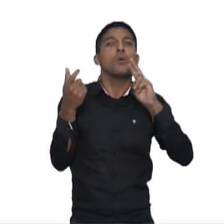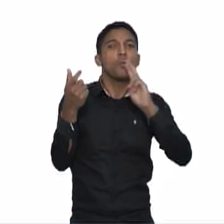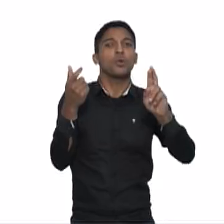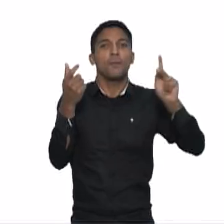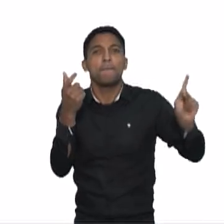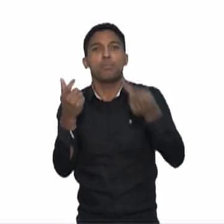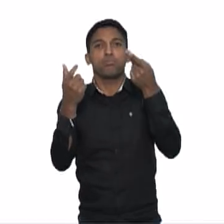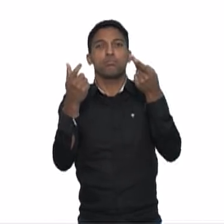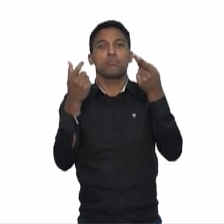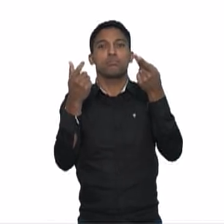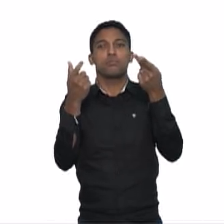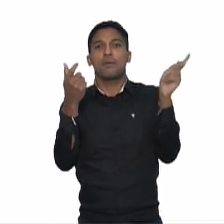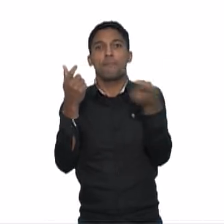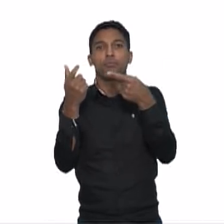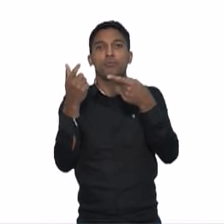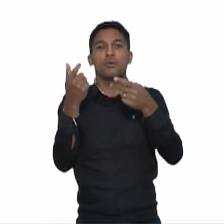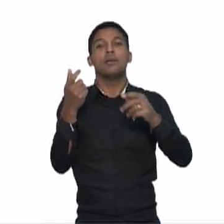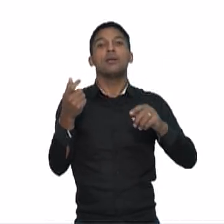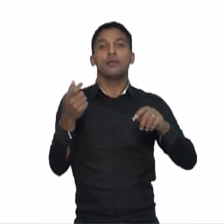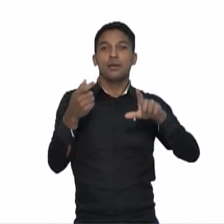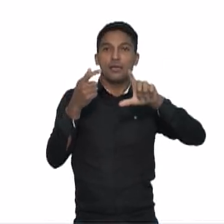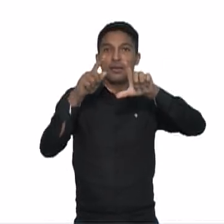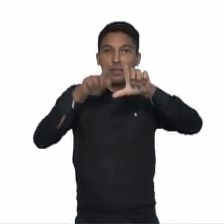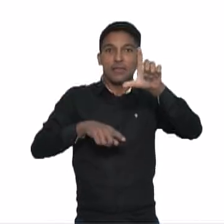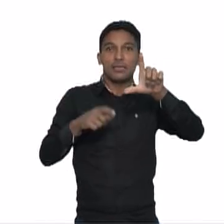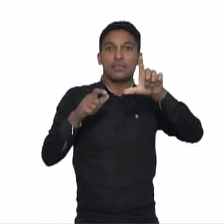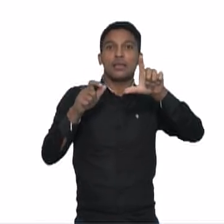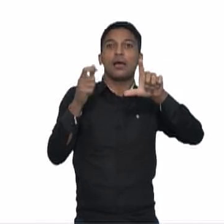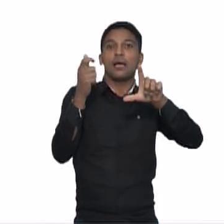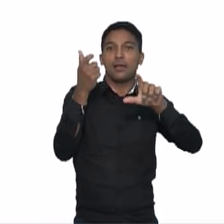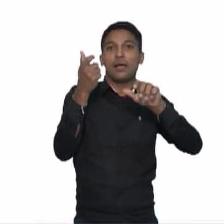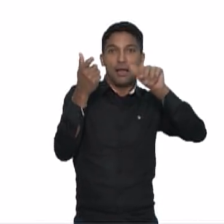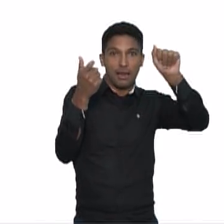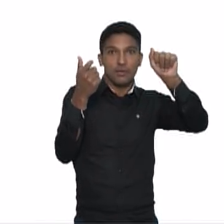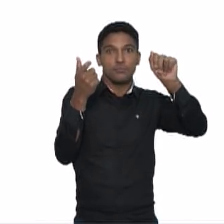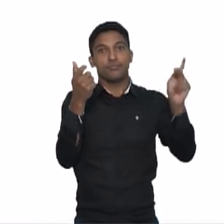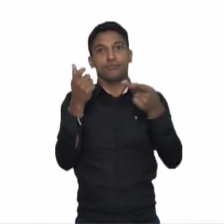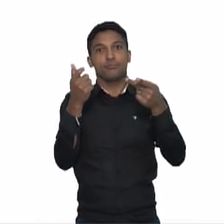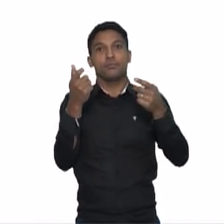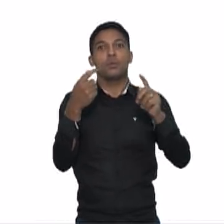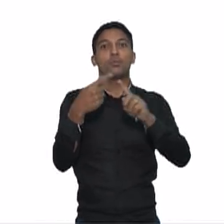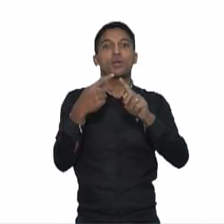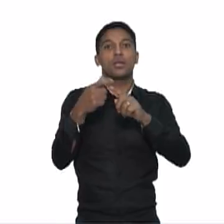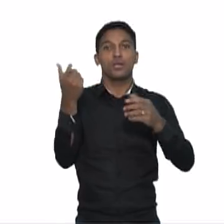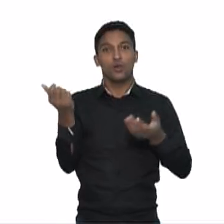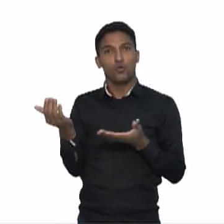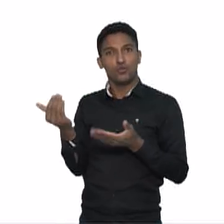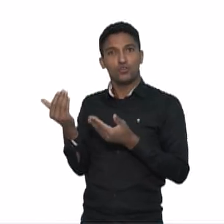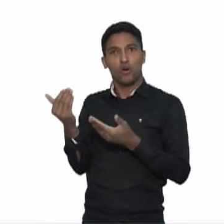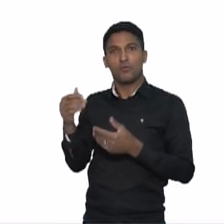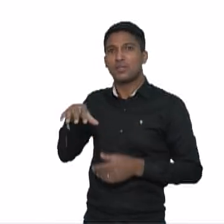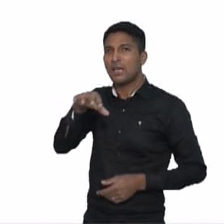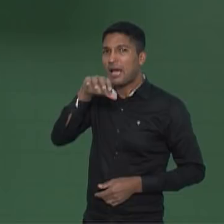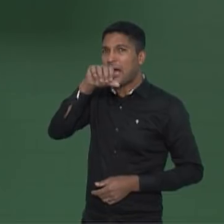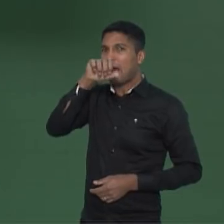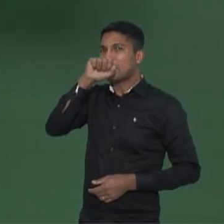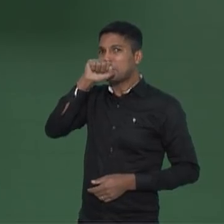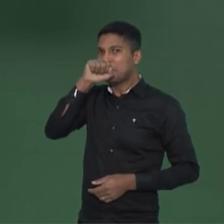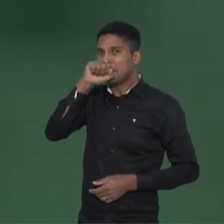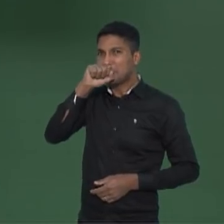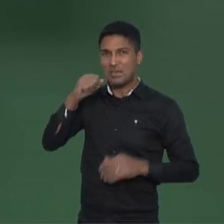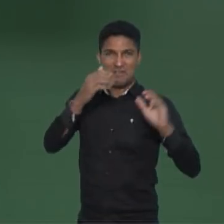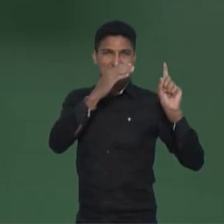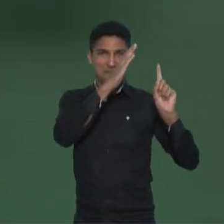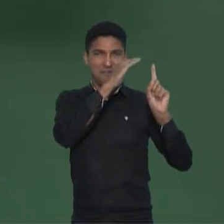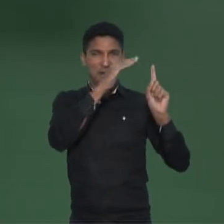está inadequada. Os jovens aspiram o sucesso profissional. O aspirar, quando ele tem essa ideia